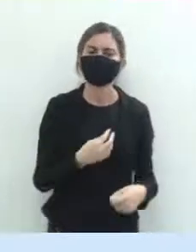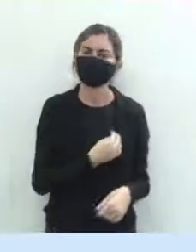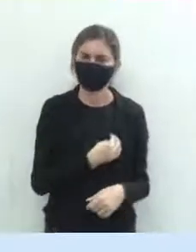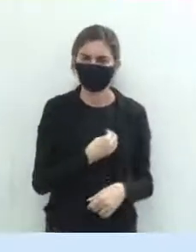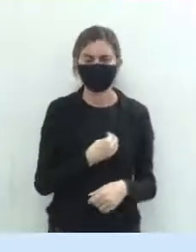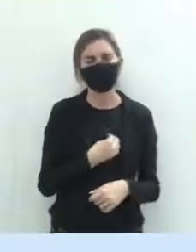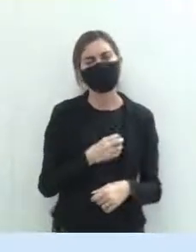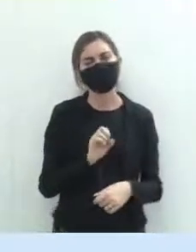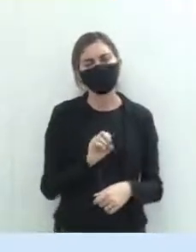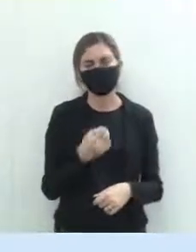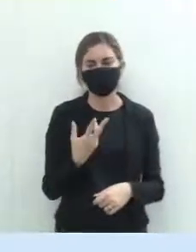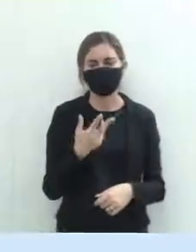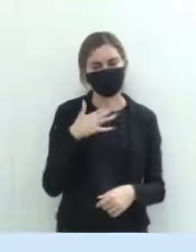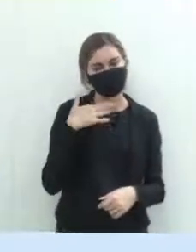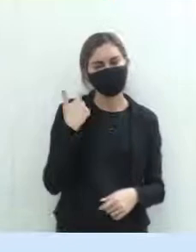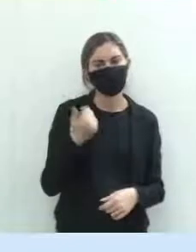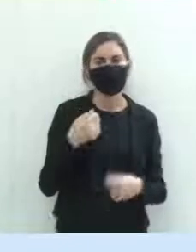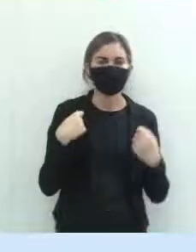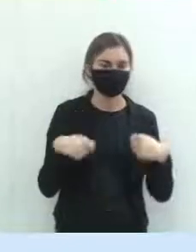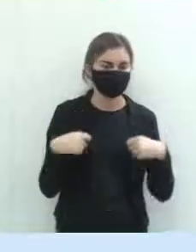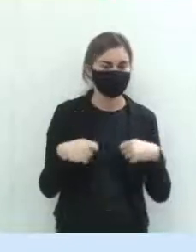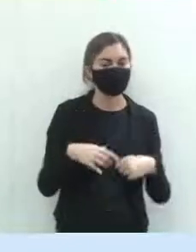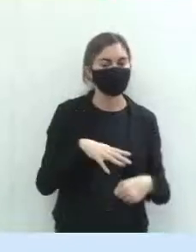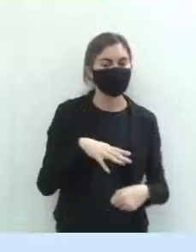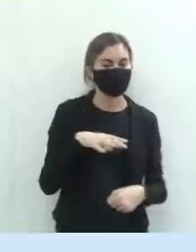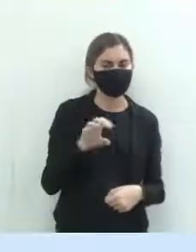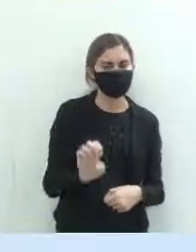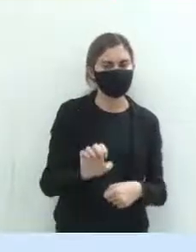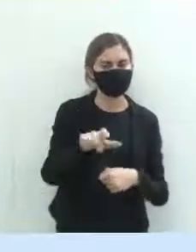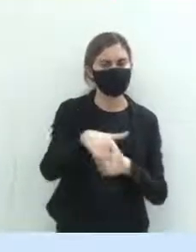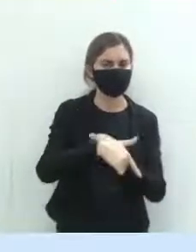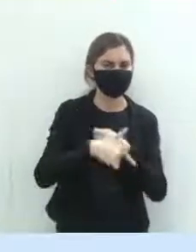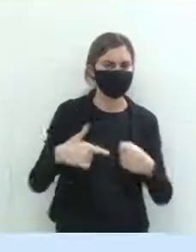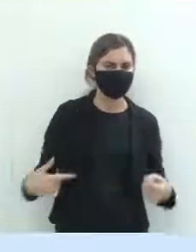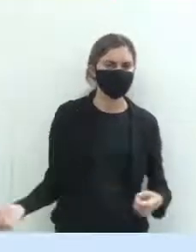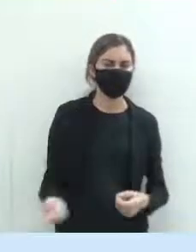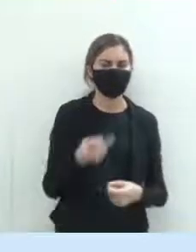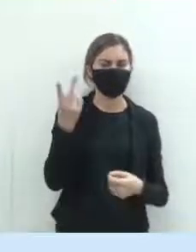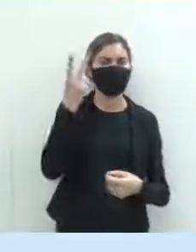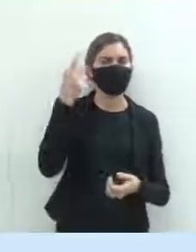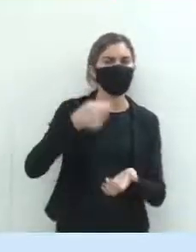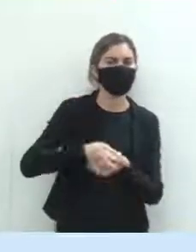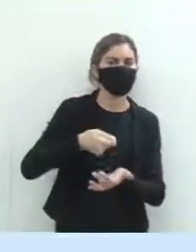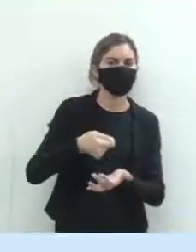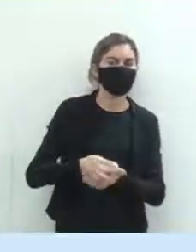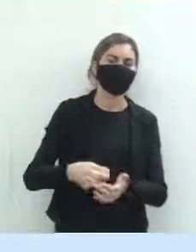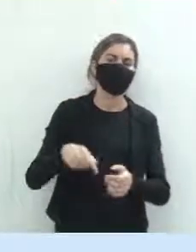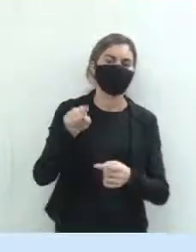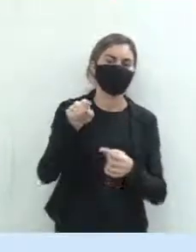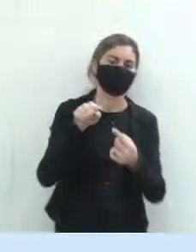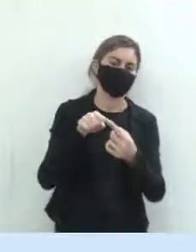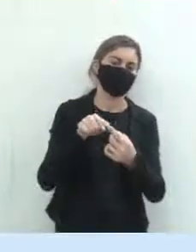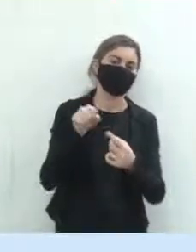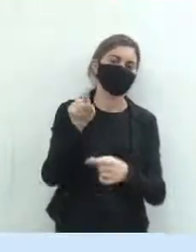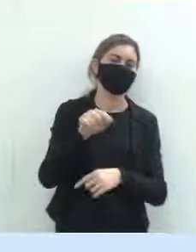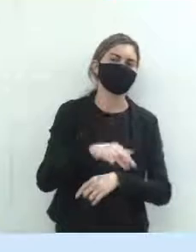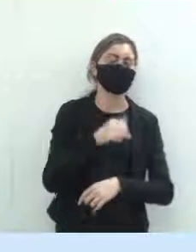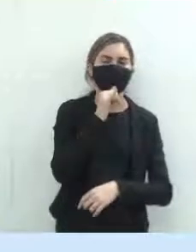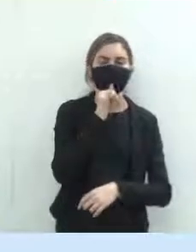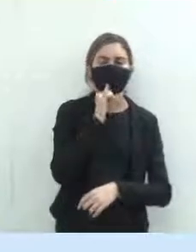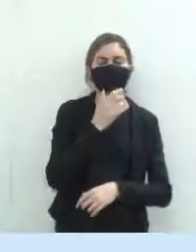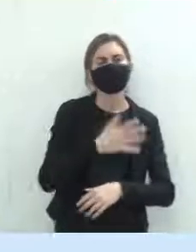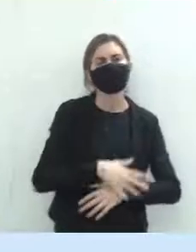ou melhor, que necessitam que essa ética, que essa moral, que esses valores sejam aplicados para elas. Por